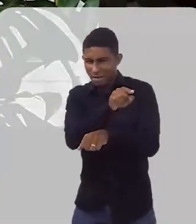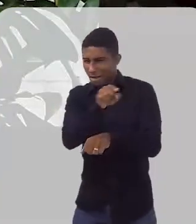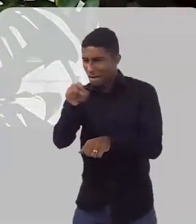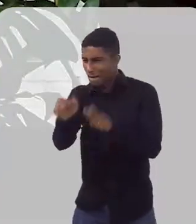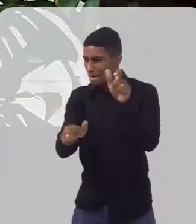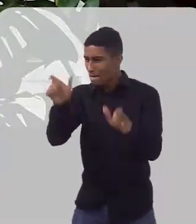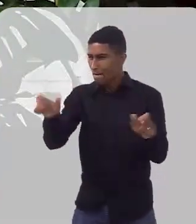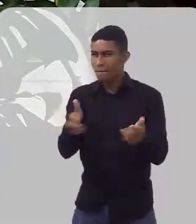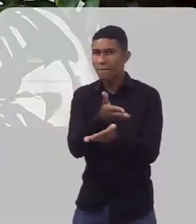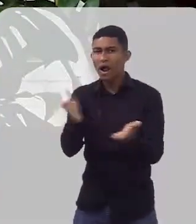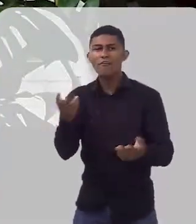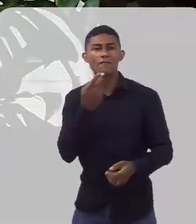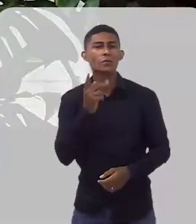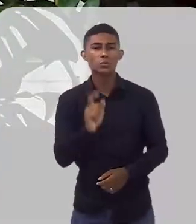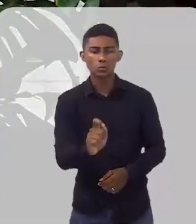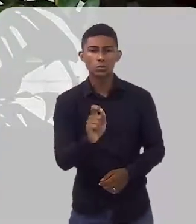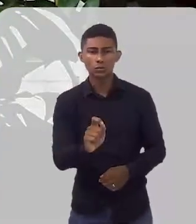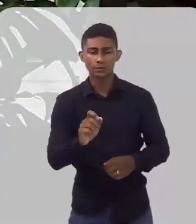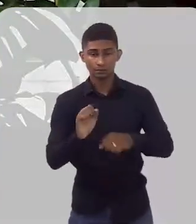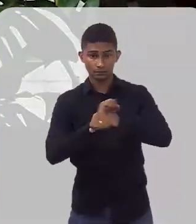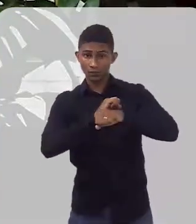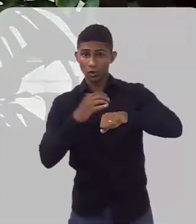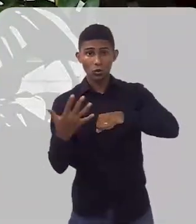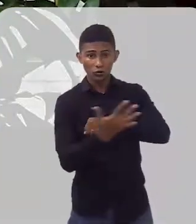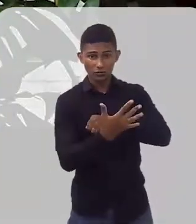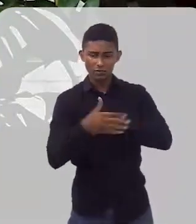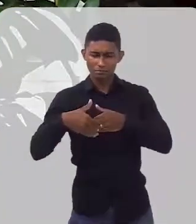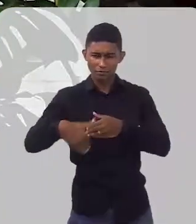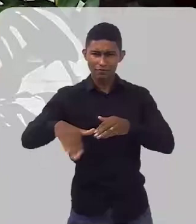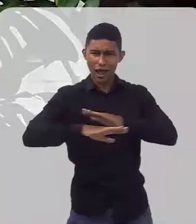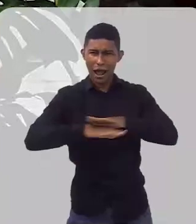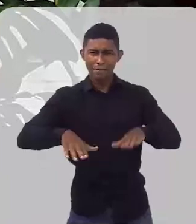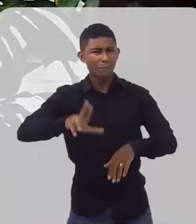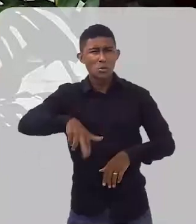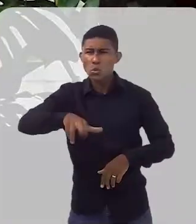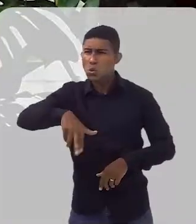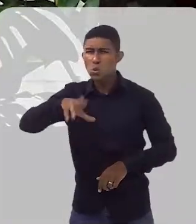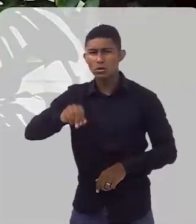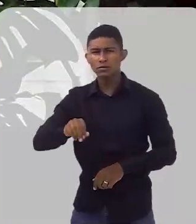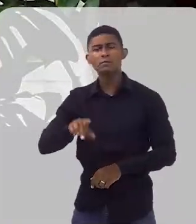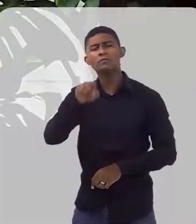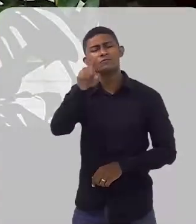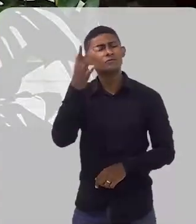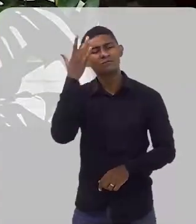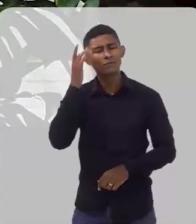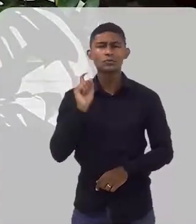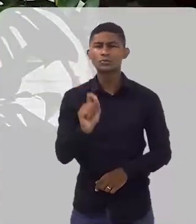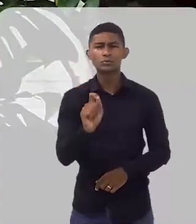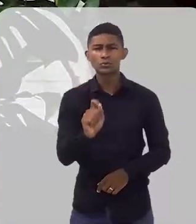afirmam que o coronavírus nunca será extinto. Eu queria saber o que o senhor